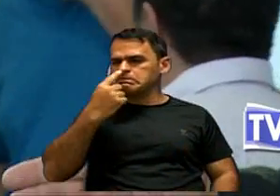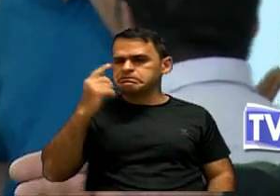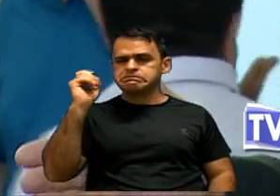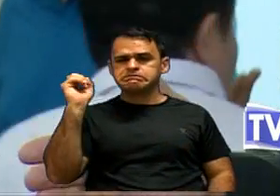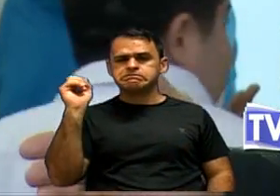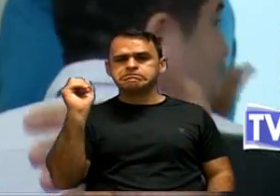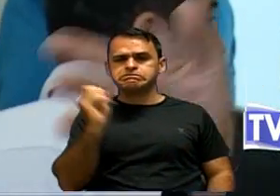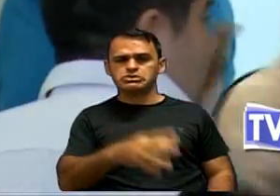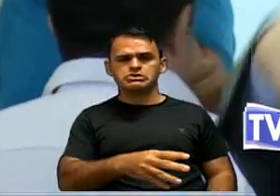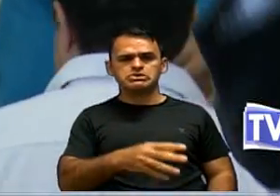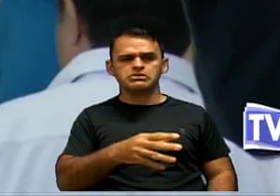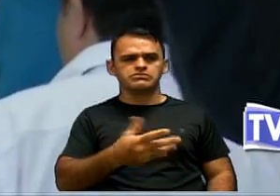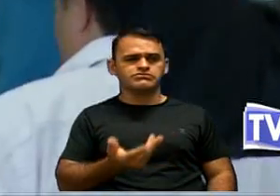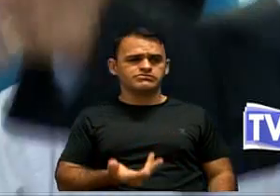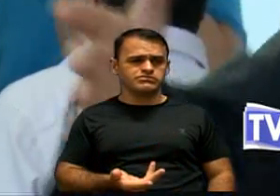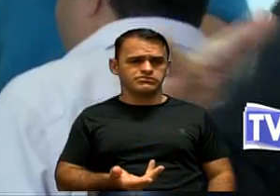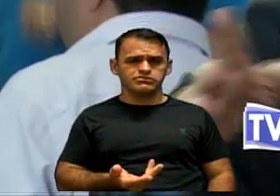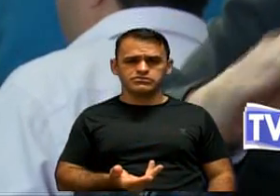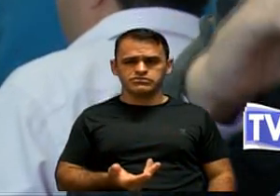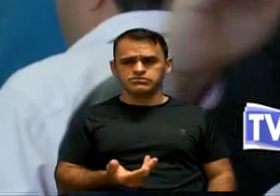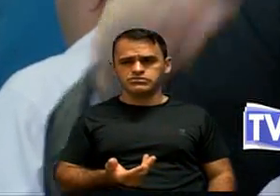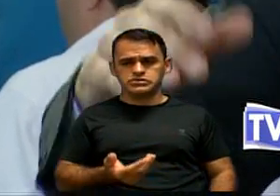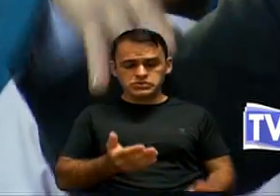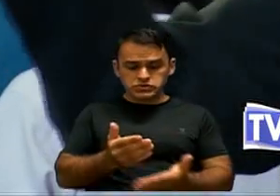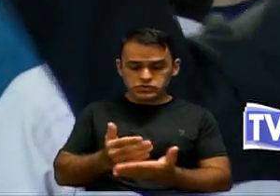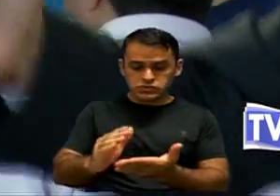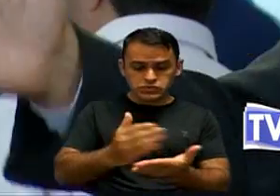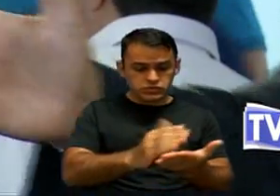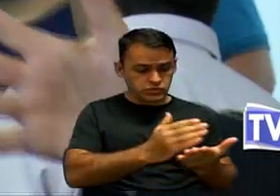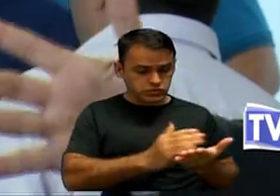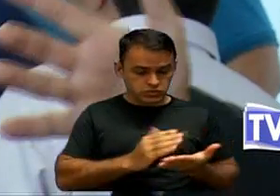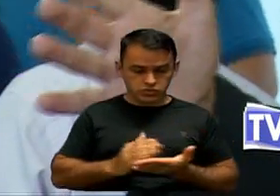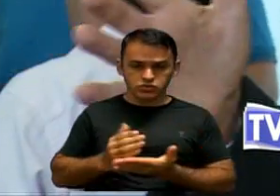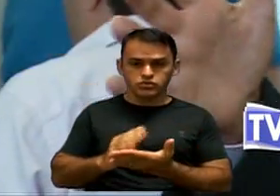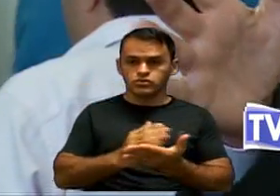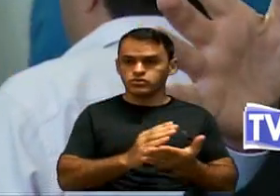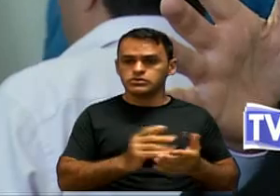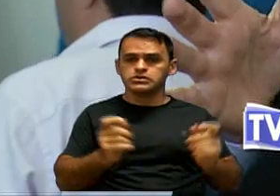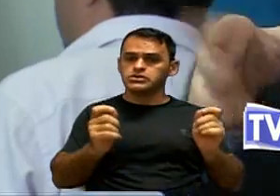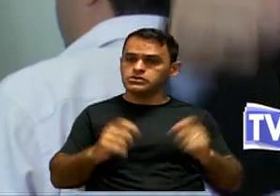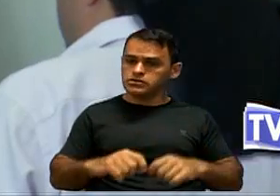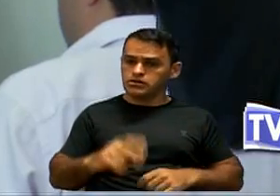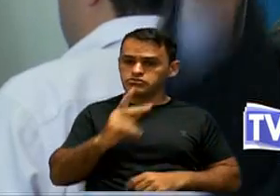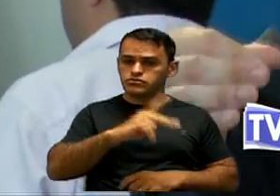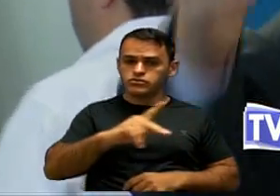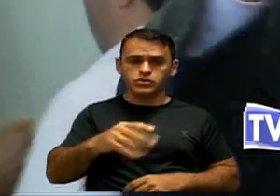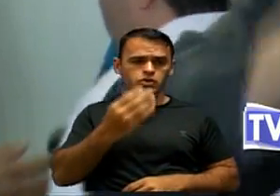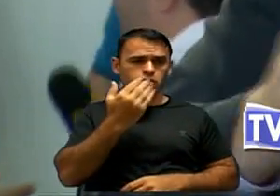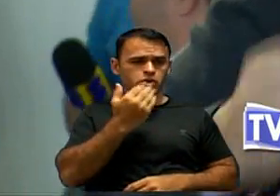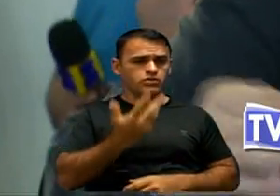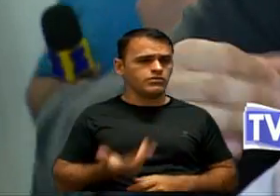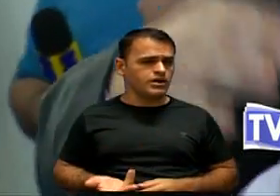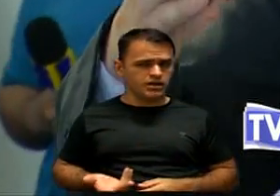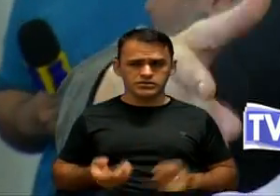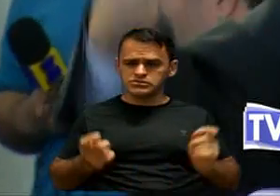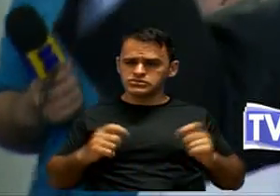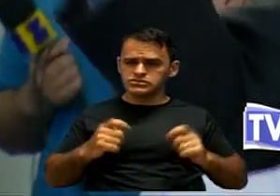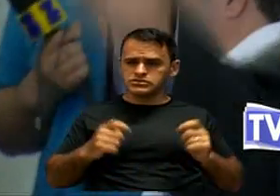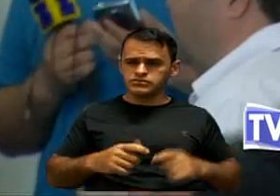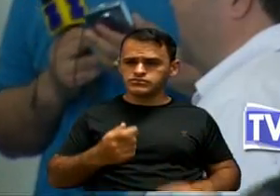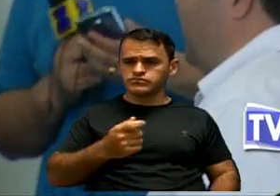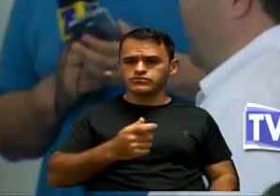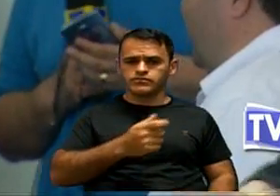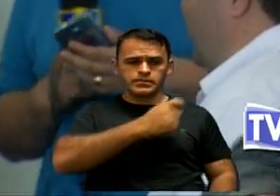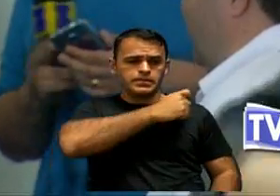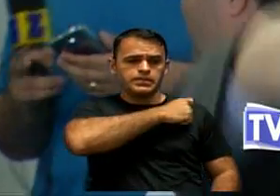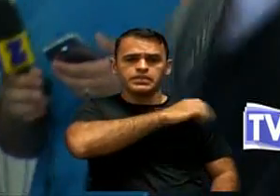lixo. Só autoriza esse excedente, que não é resto, que não é comida velha, quero citar aqui. Que é a mesma comida que está sendo, que os alunos